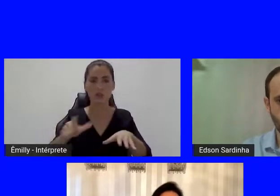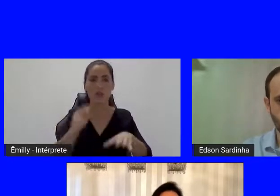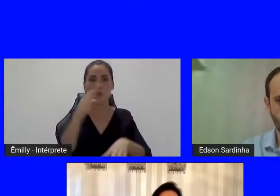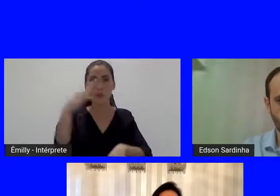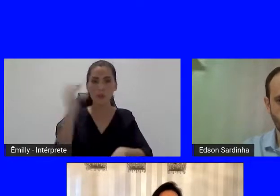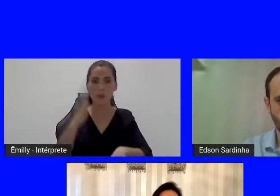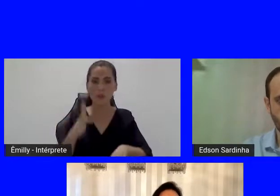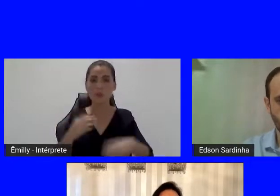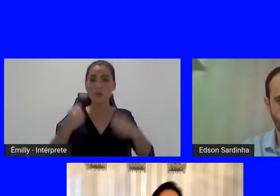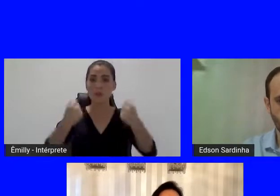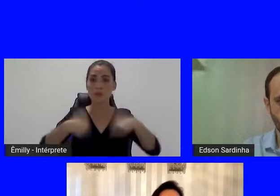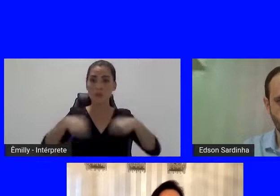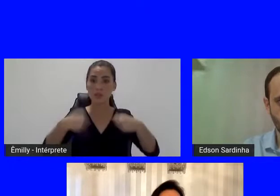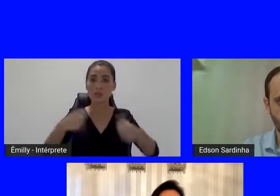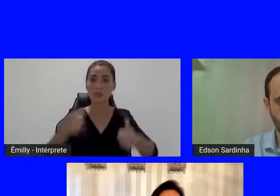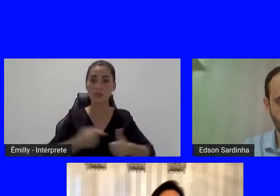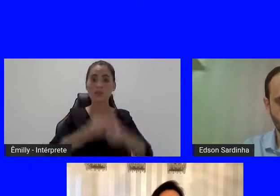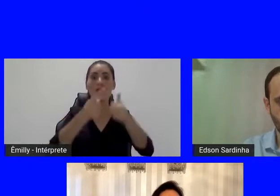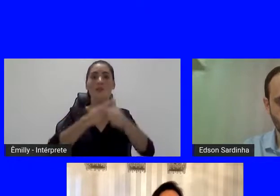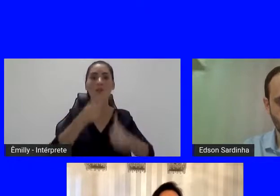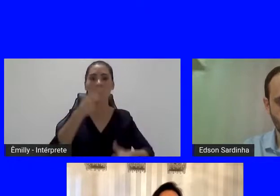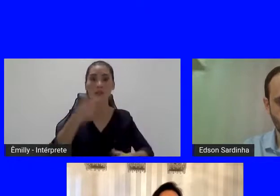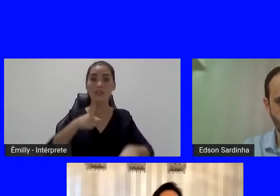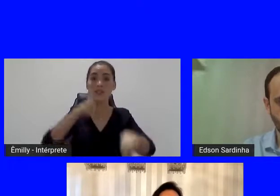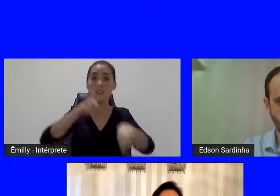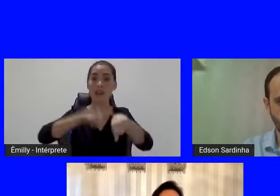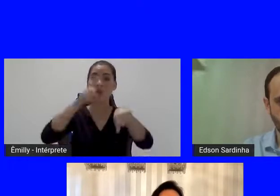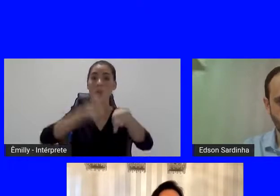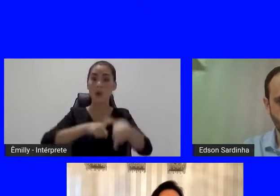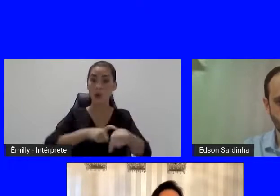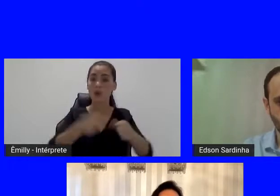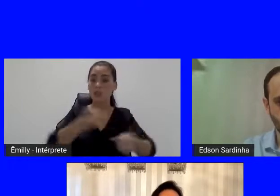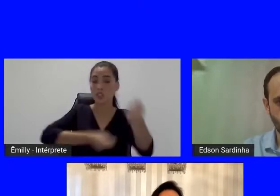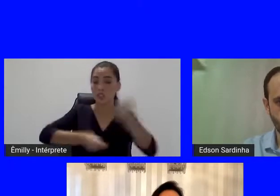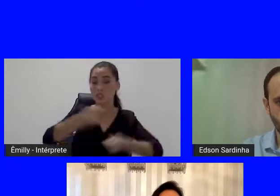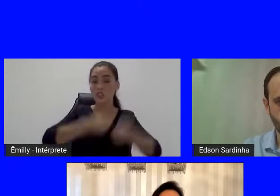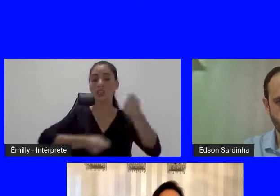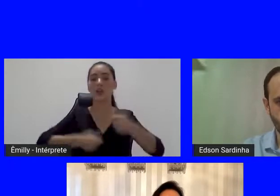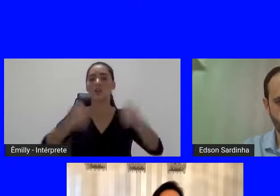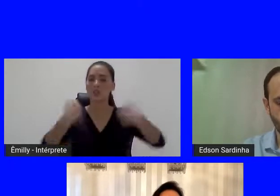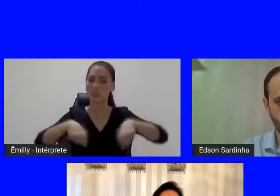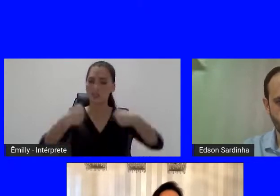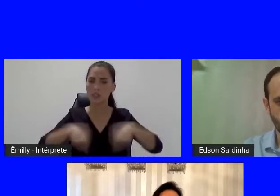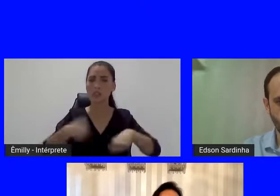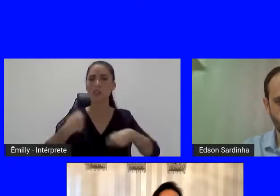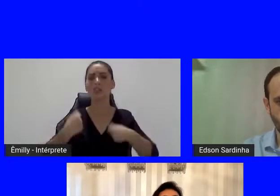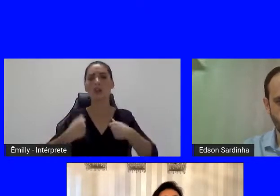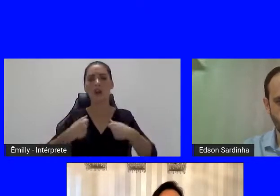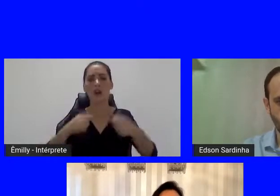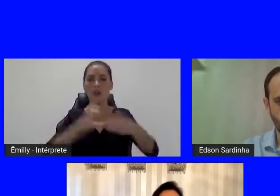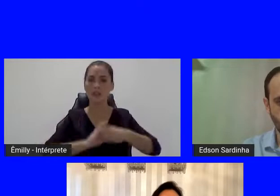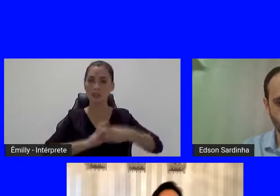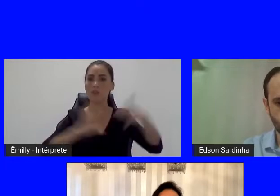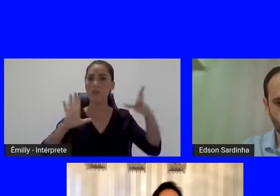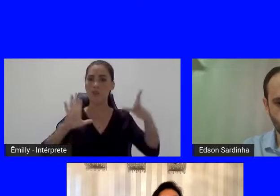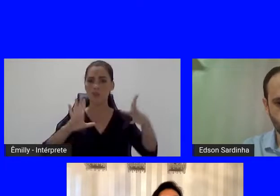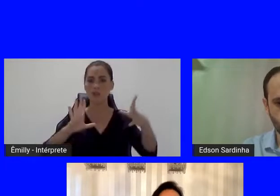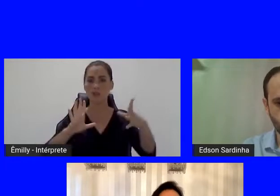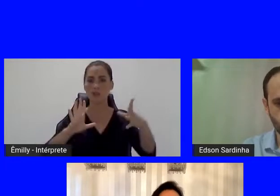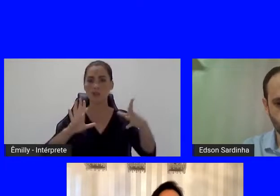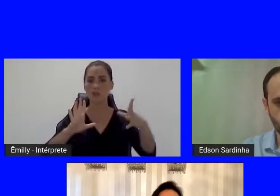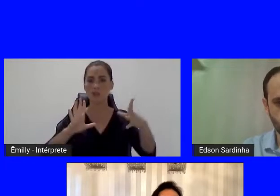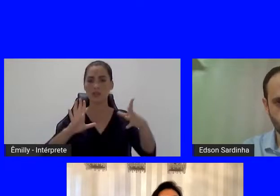primeiro a dizer: está na hora de sentar na mesa de negociação, está na hora de, com diálogo e democracia, diplomacia,